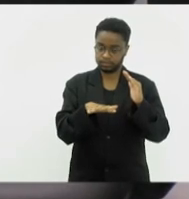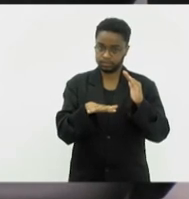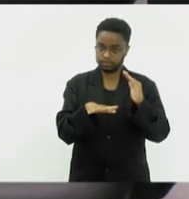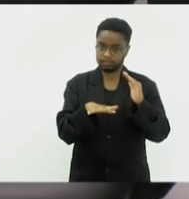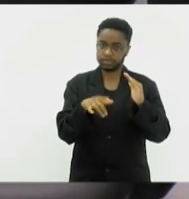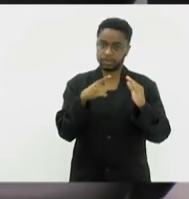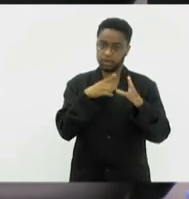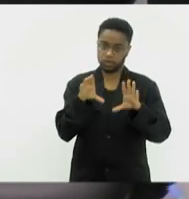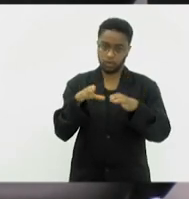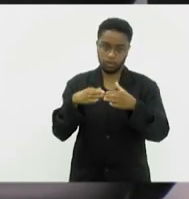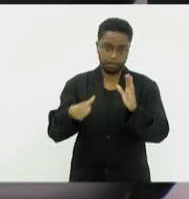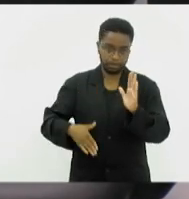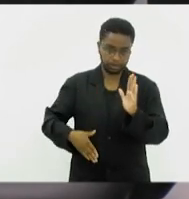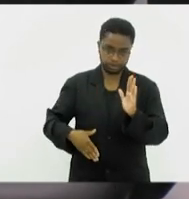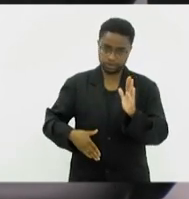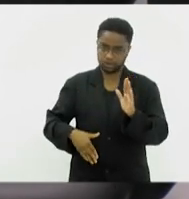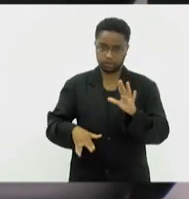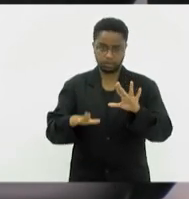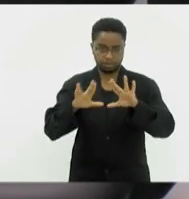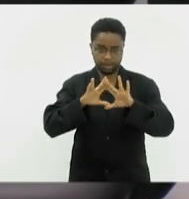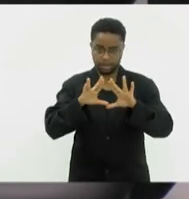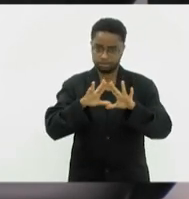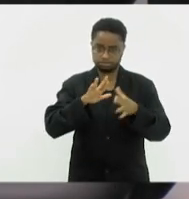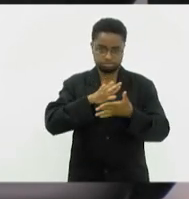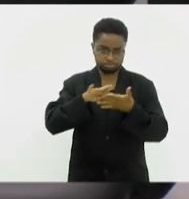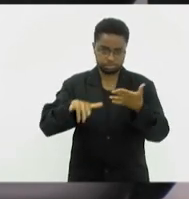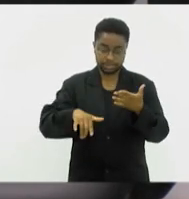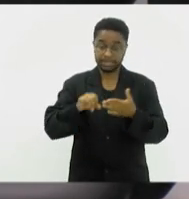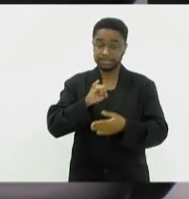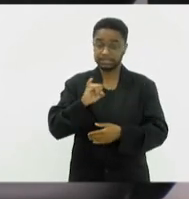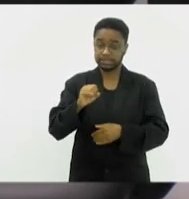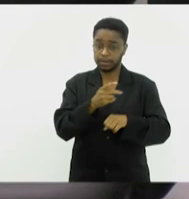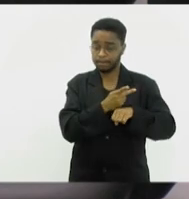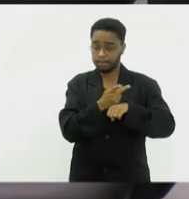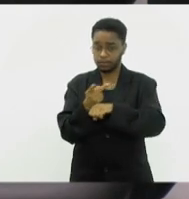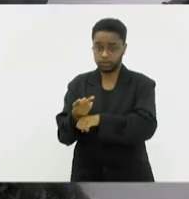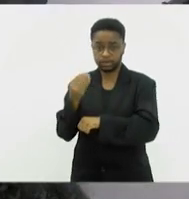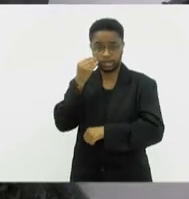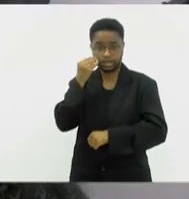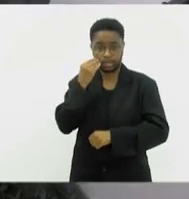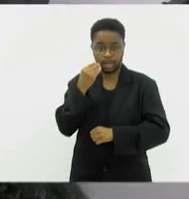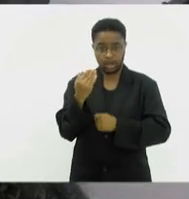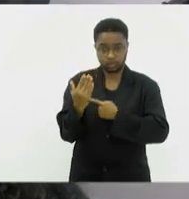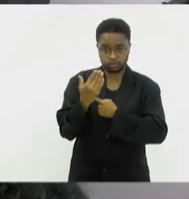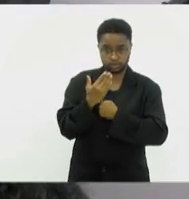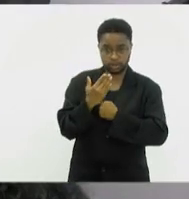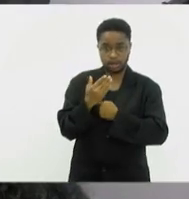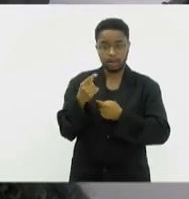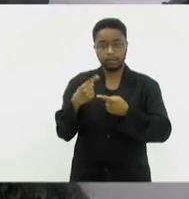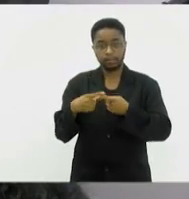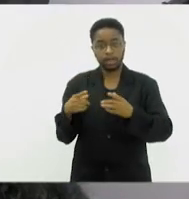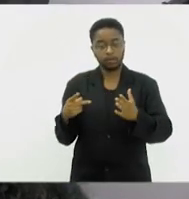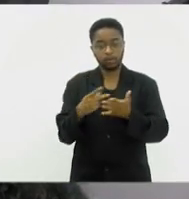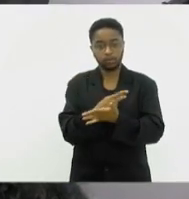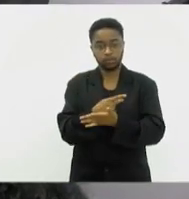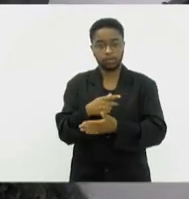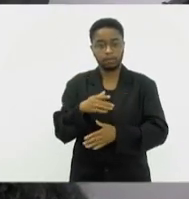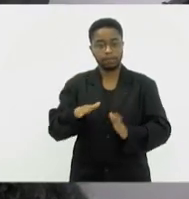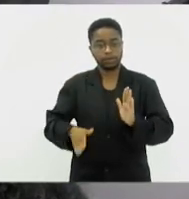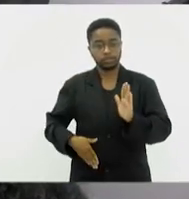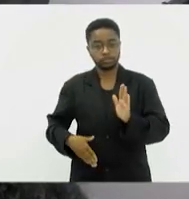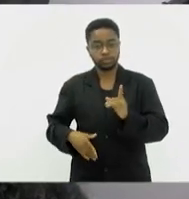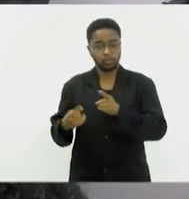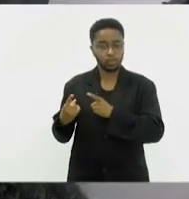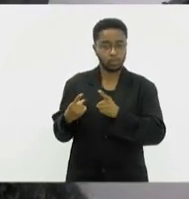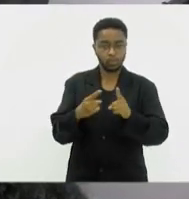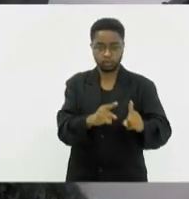por tráfico, milícias e etc., buscar ajuda do senhor por ele ter sofrido uma violência de traficantes ou de